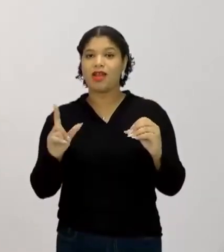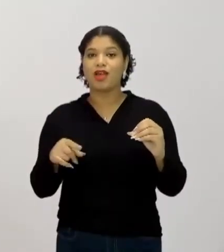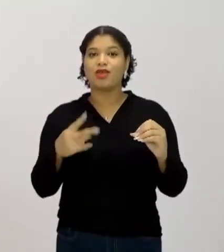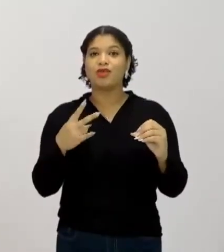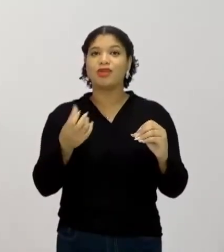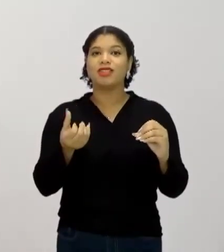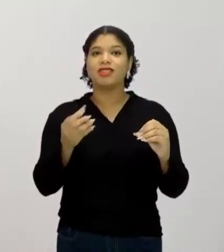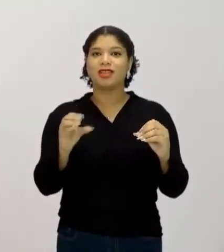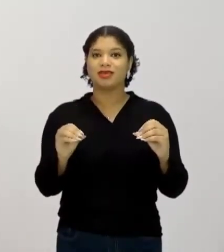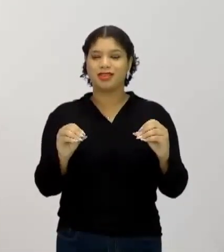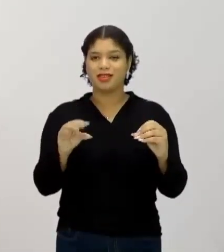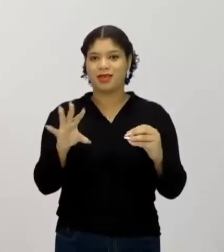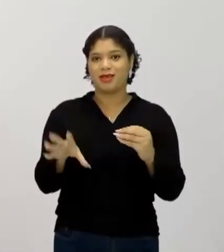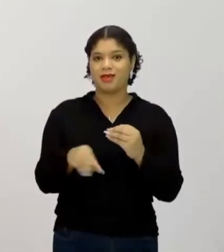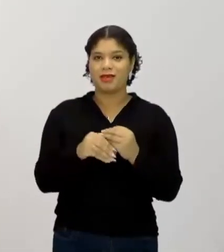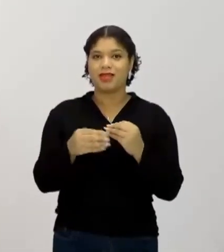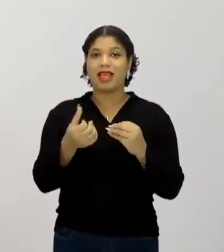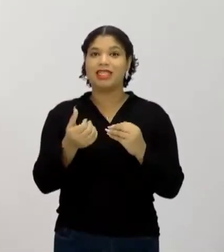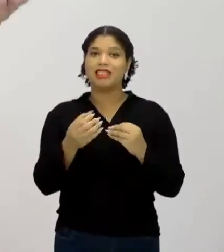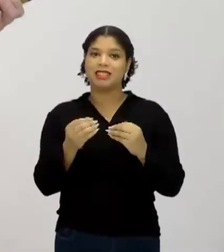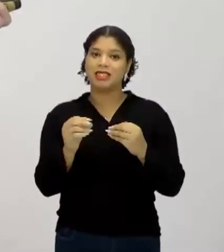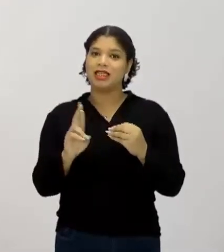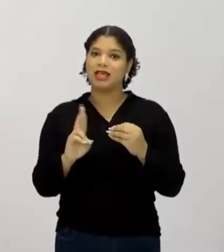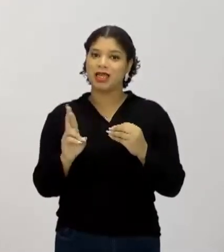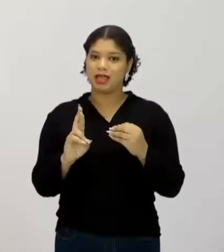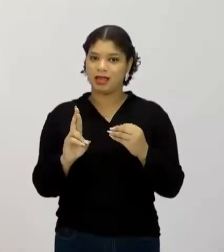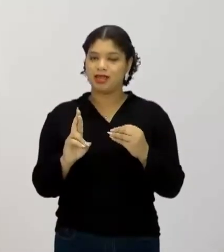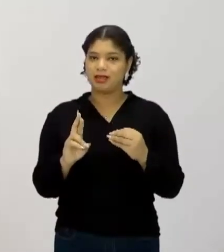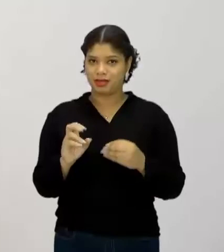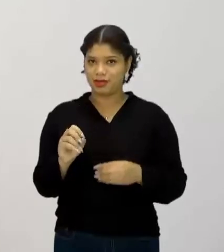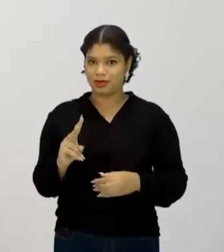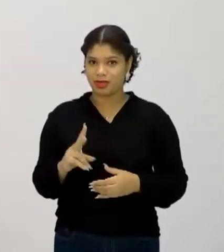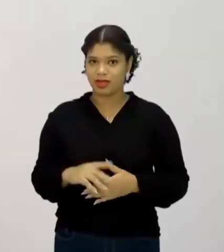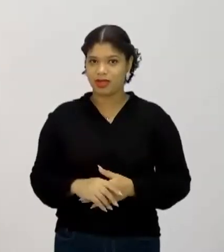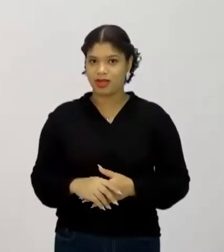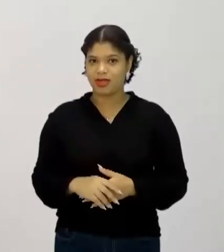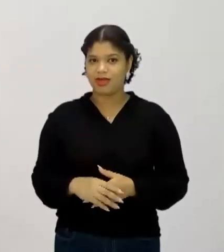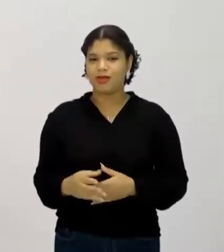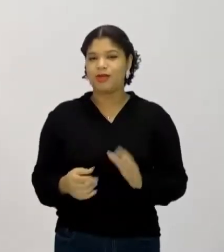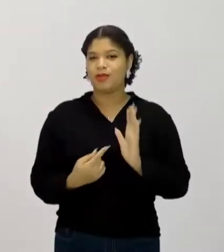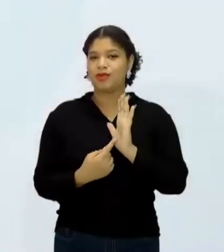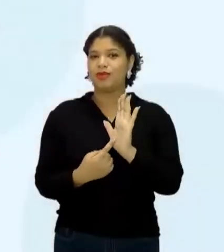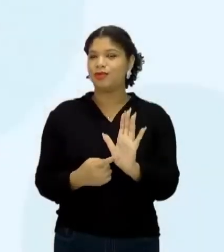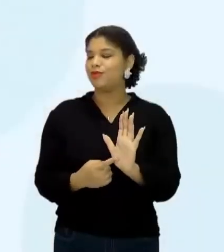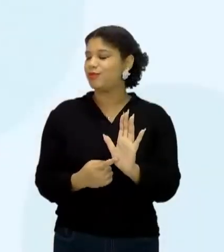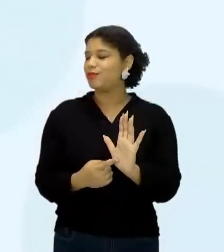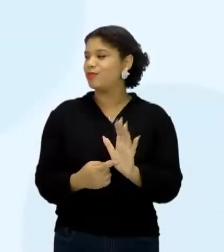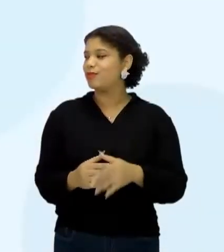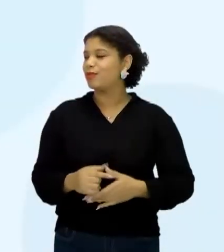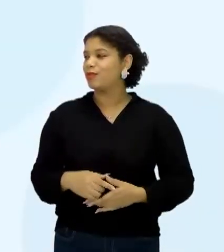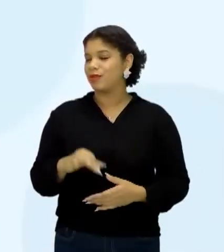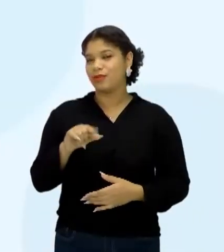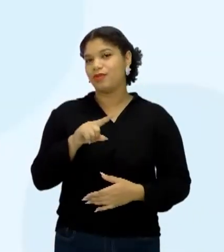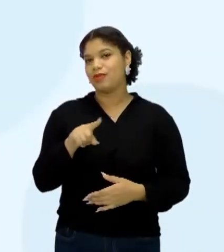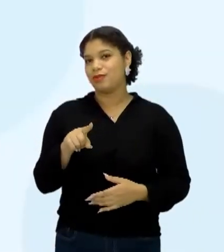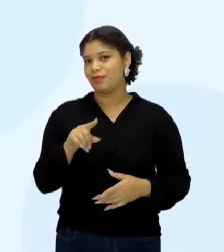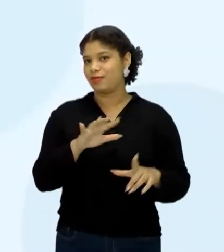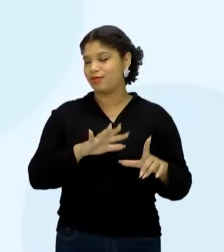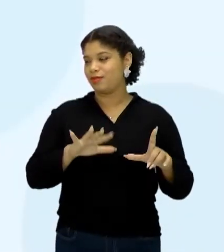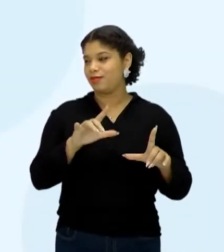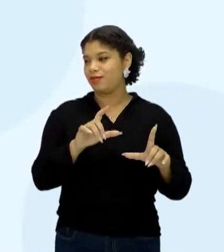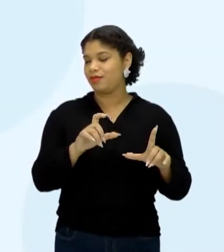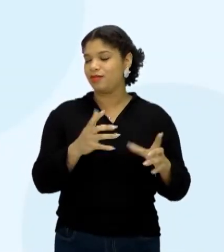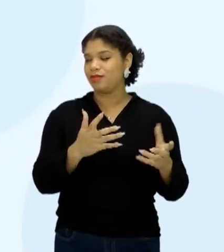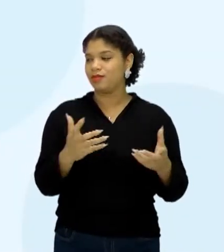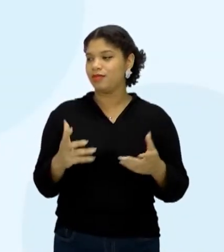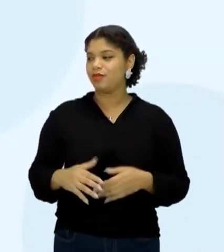Aumentou. Então, aumentou em R$ 60, em 60 unidades. Tudo bem? Vou mostrar a resolução para quem quiser tirar um print, pode mostrar lá, ó. Então, transformei lá